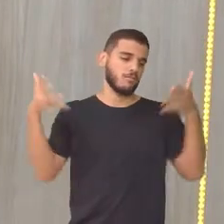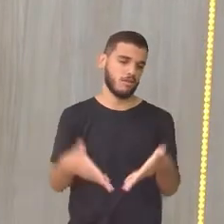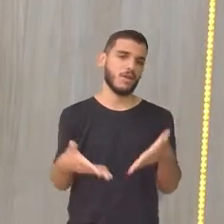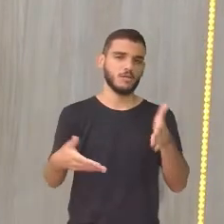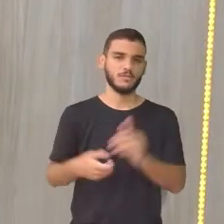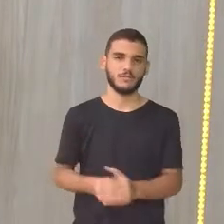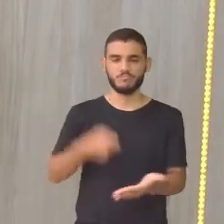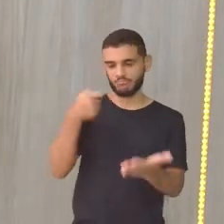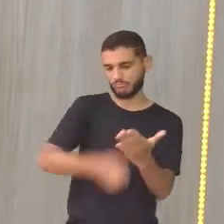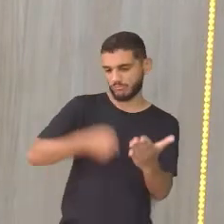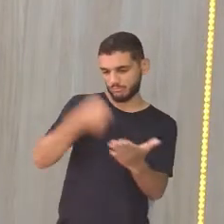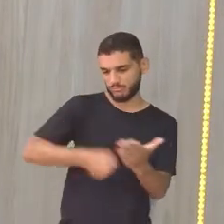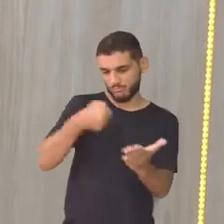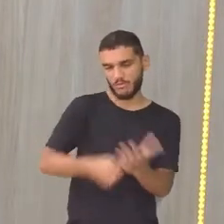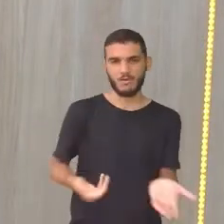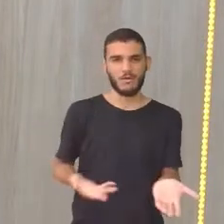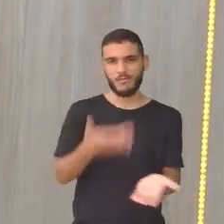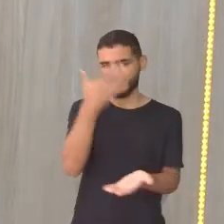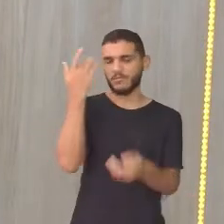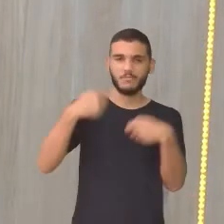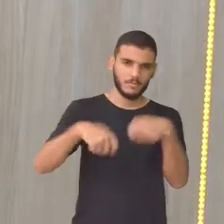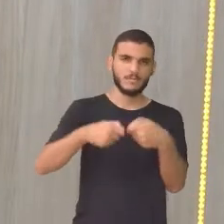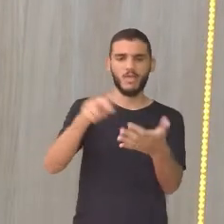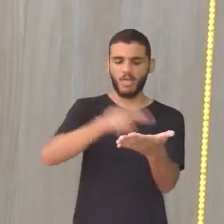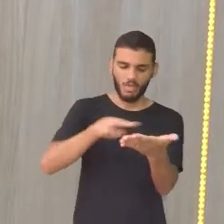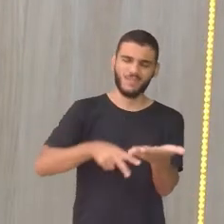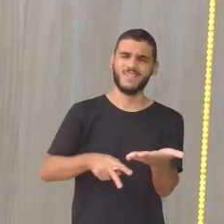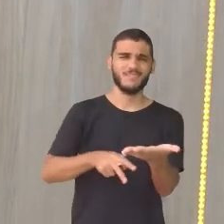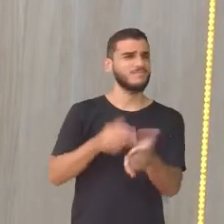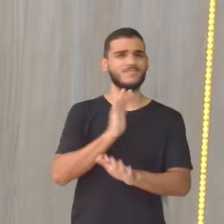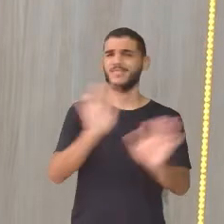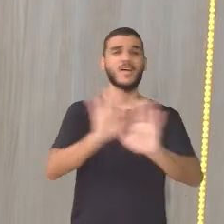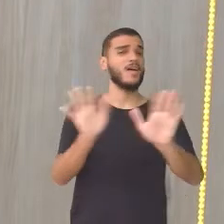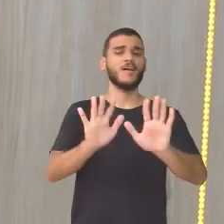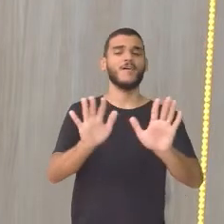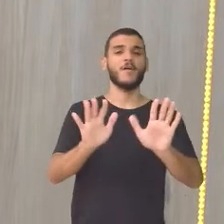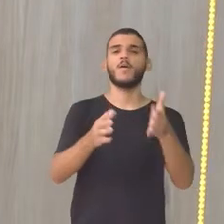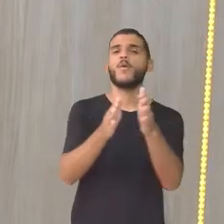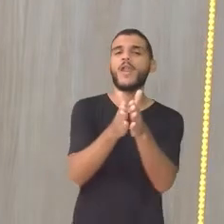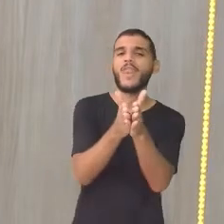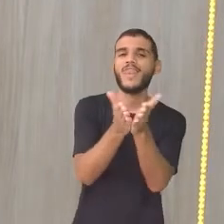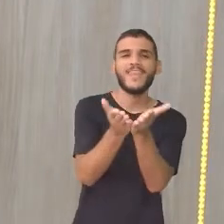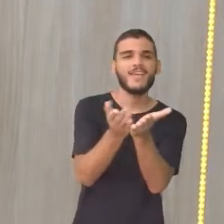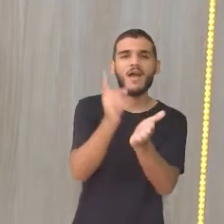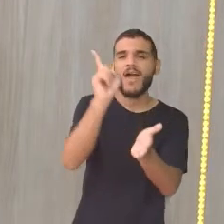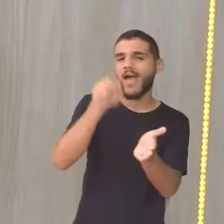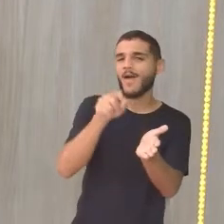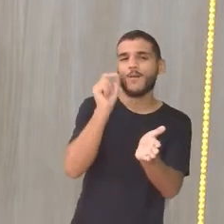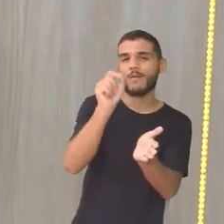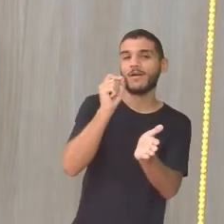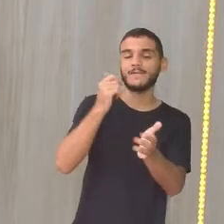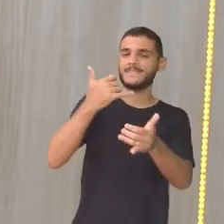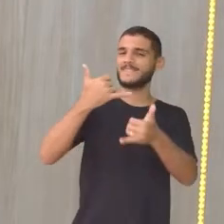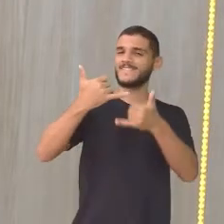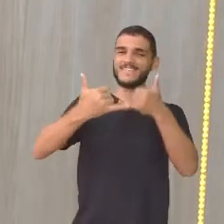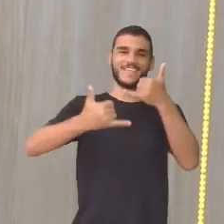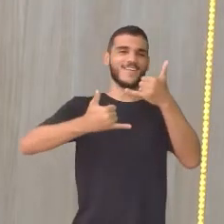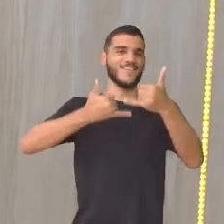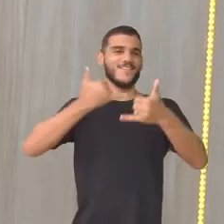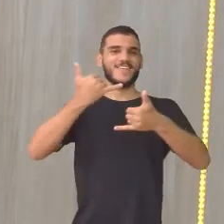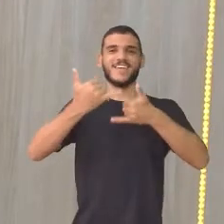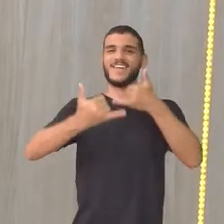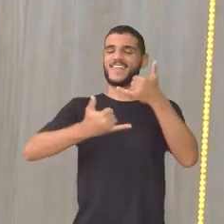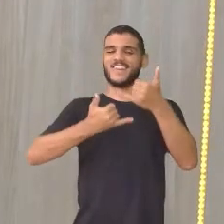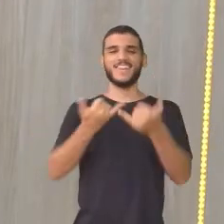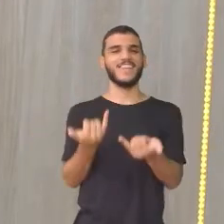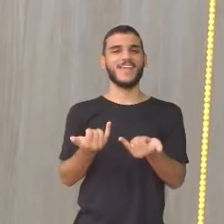mas deve ser visto dessa forma. O livro, ele representa um parque de diversão também. Ele nos